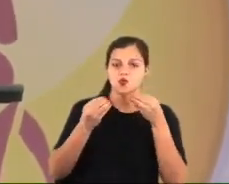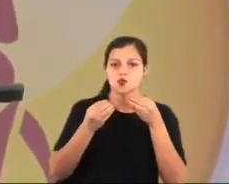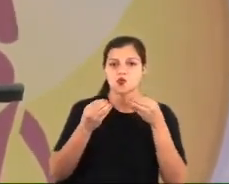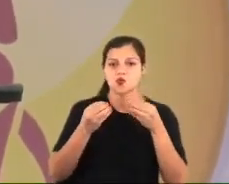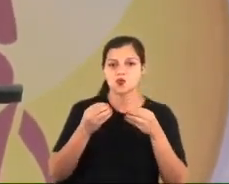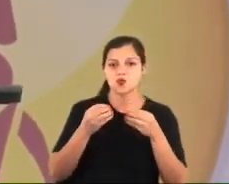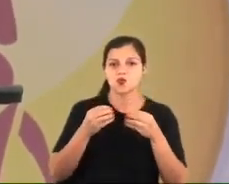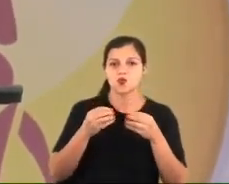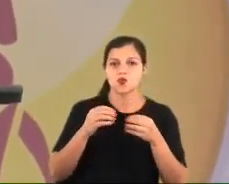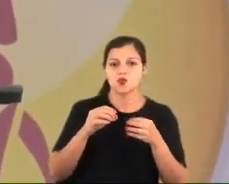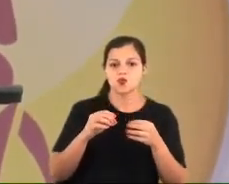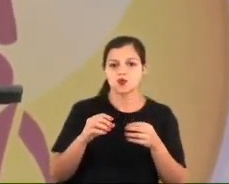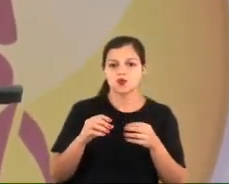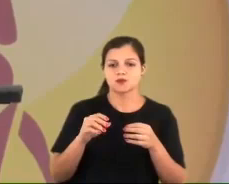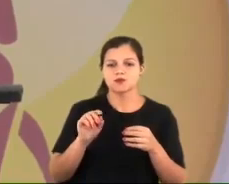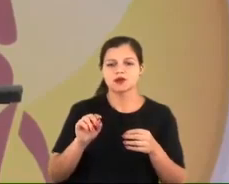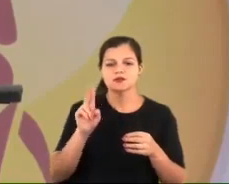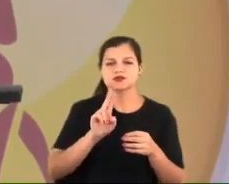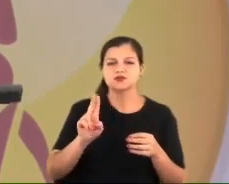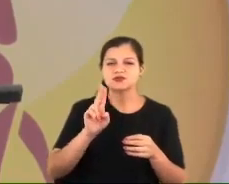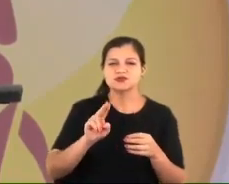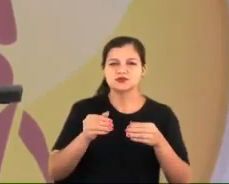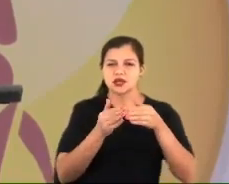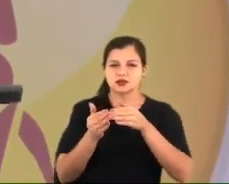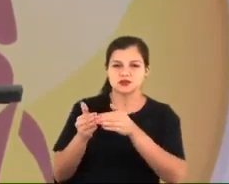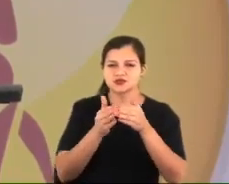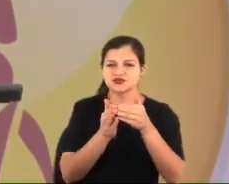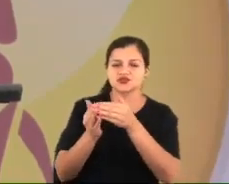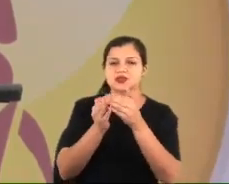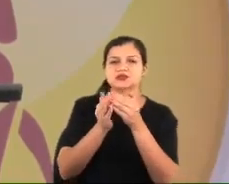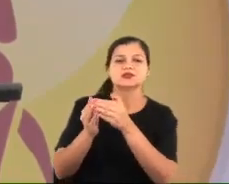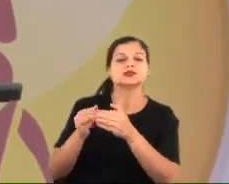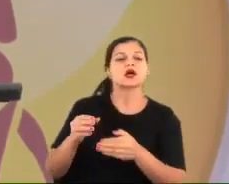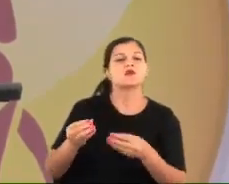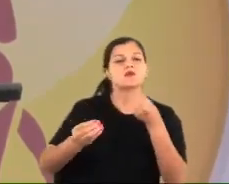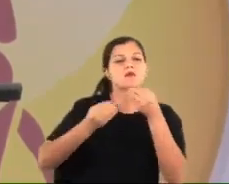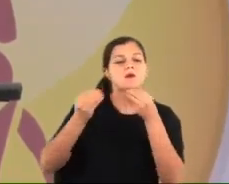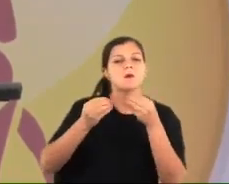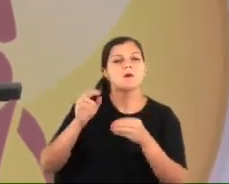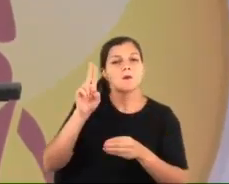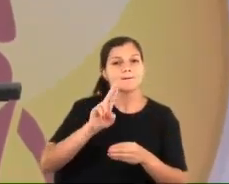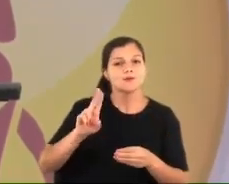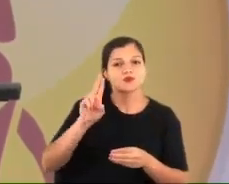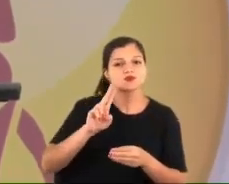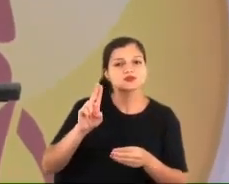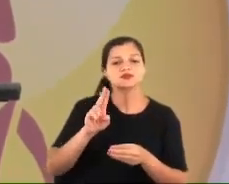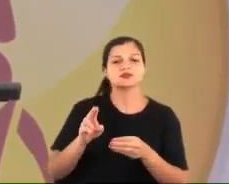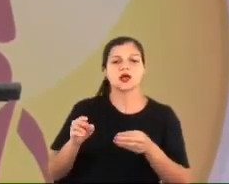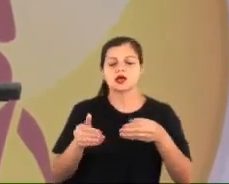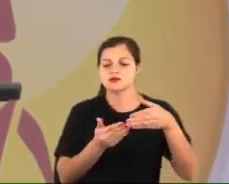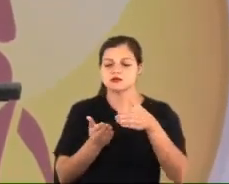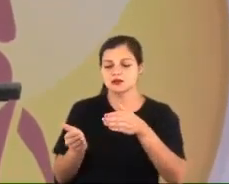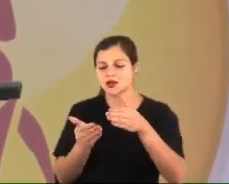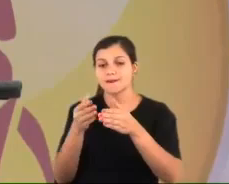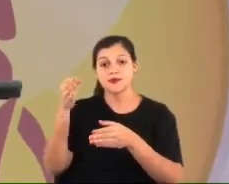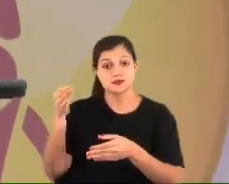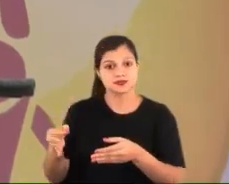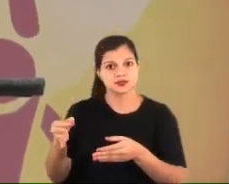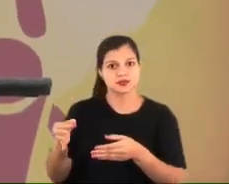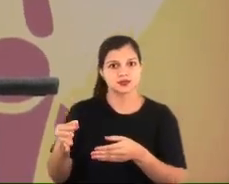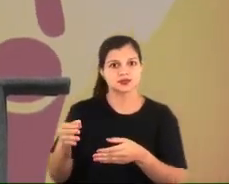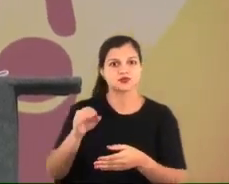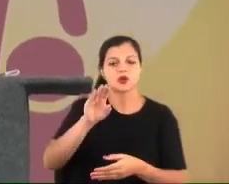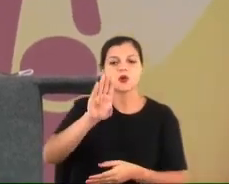navegação, que representa bem direção. Isso daqui é uma bússola. E a bússola